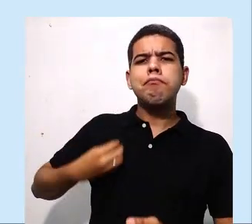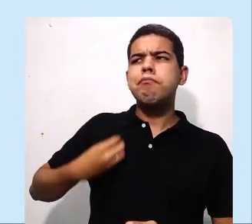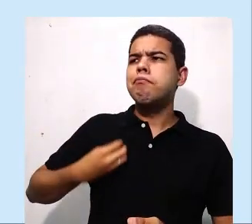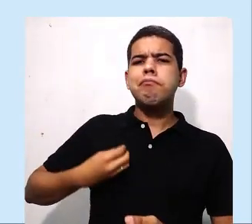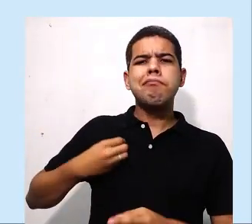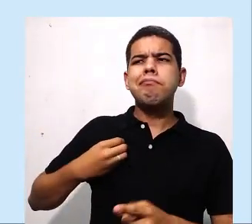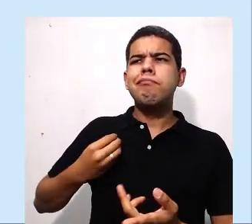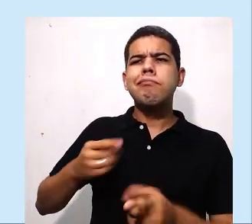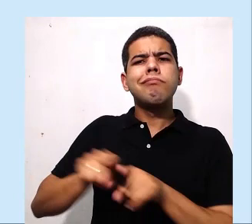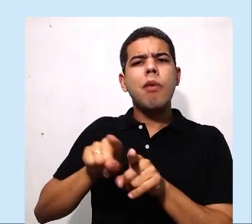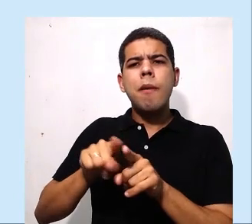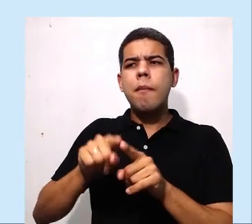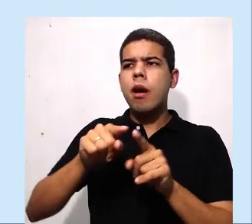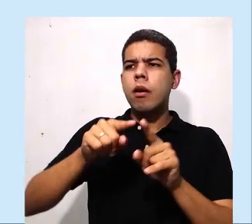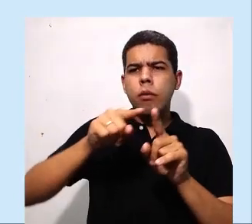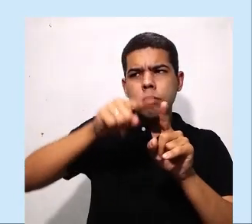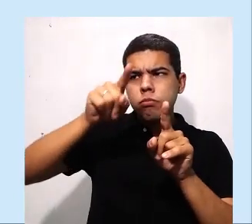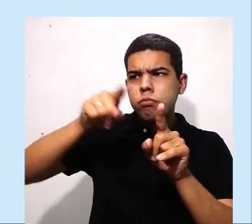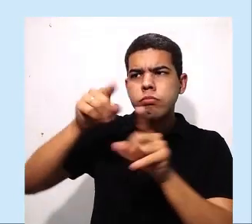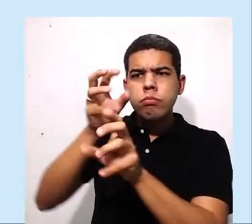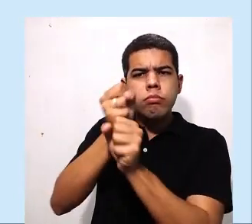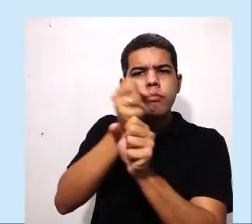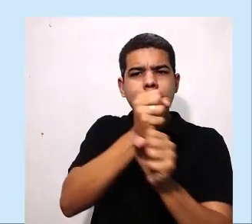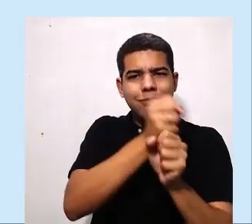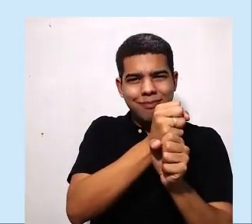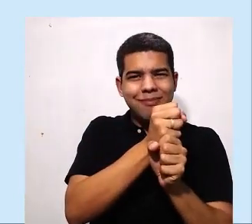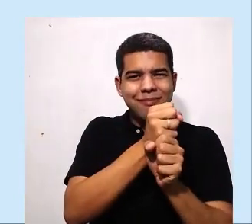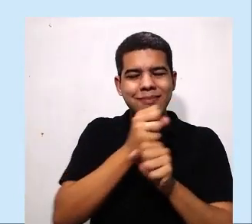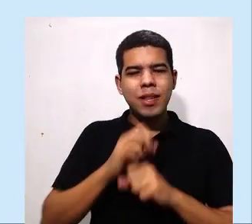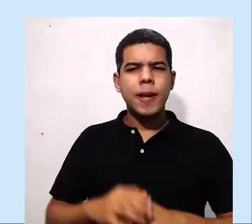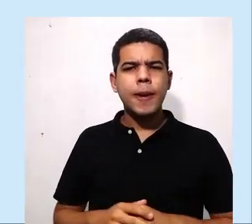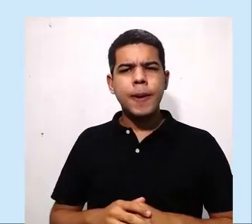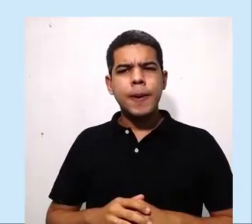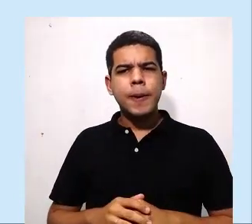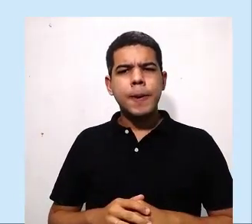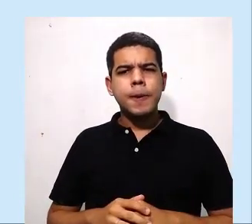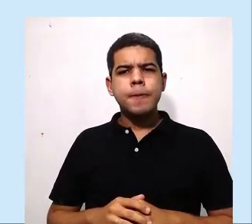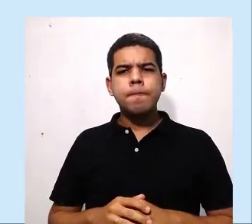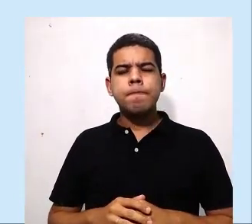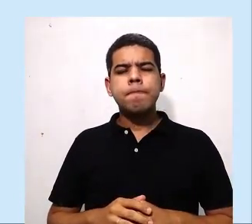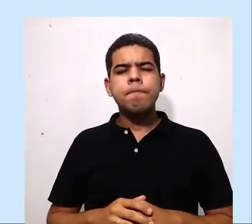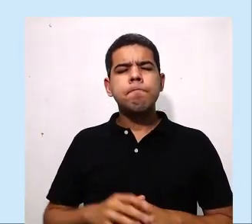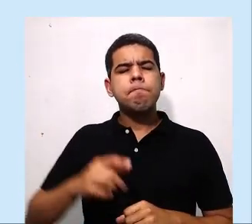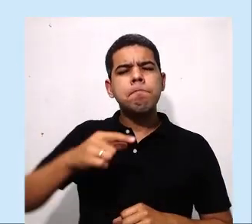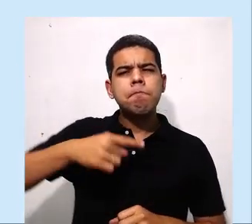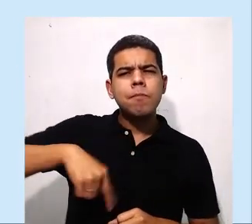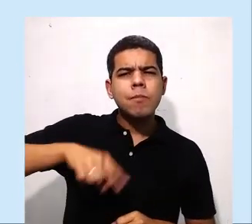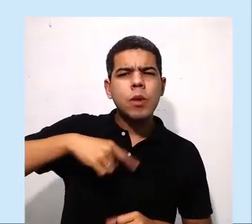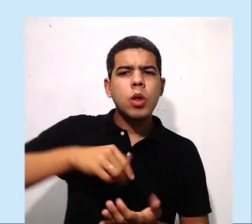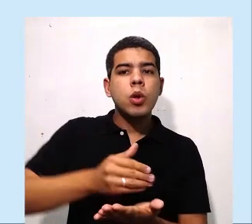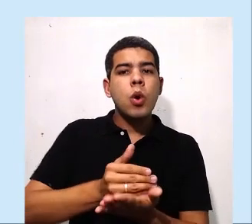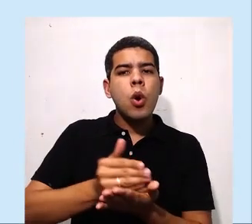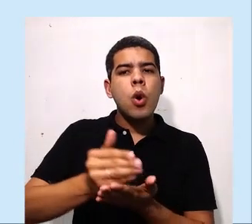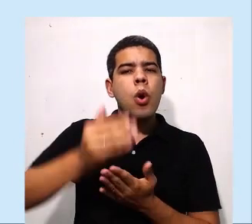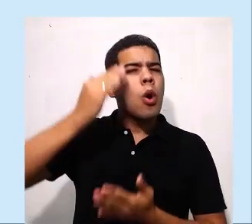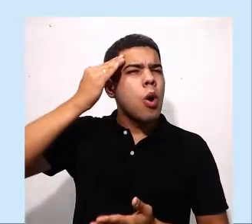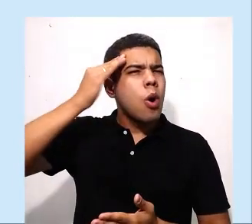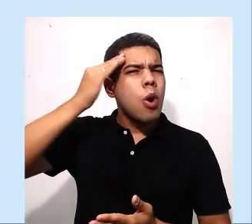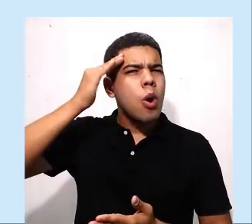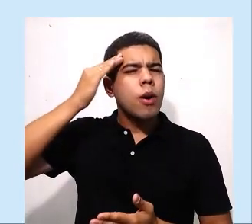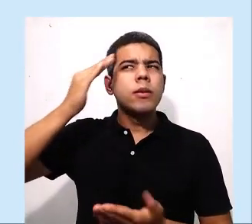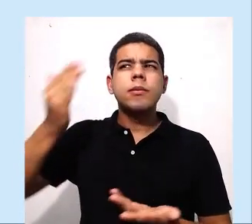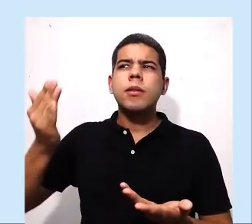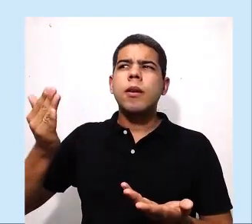e soma das medidas dos ângulos internos. Beleza? Então, vamos começar entendendo,